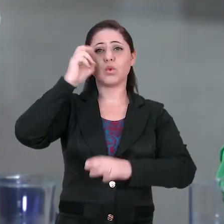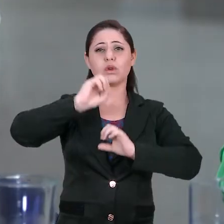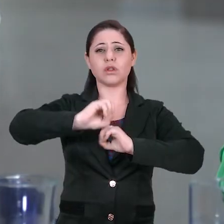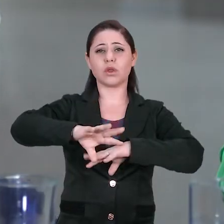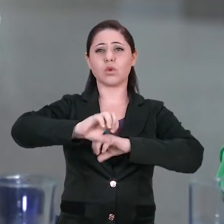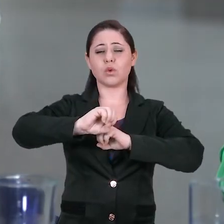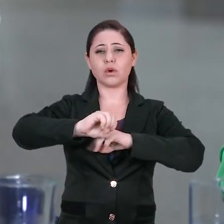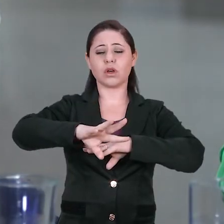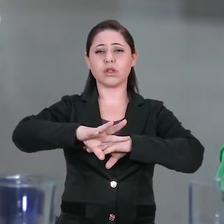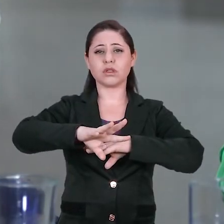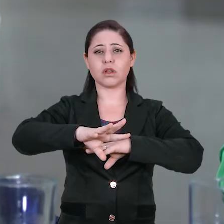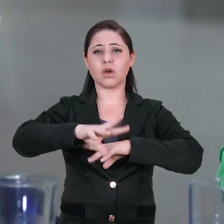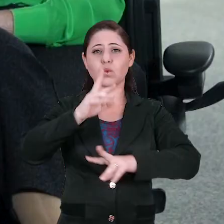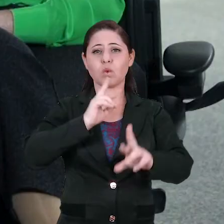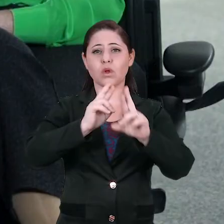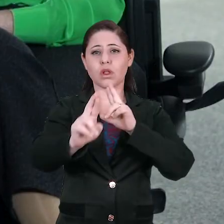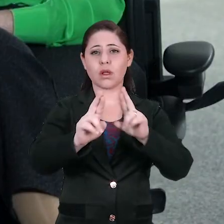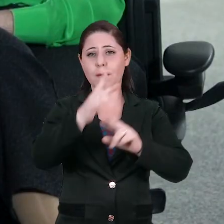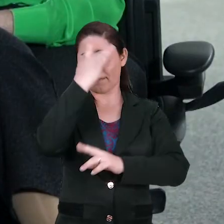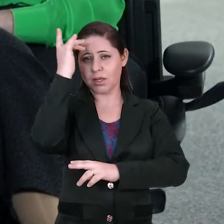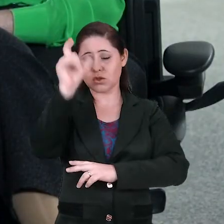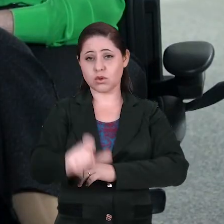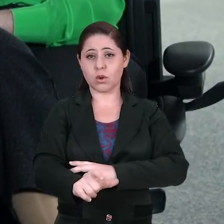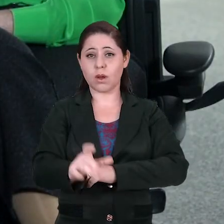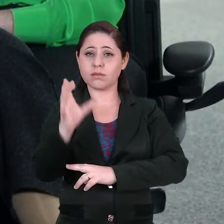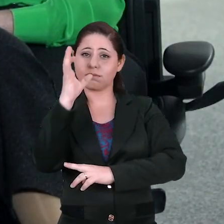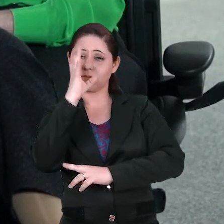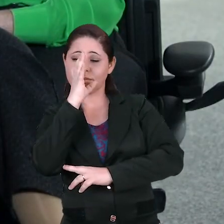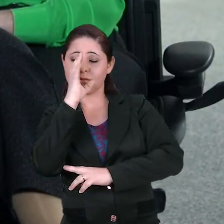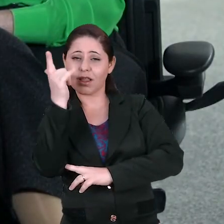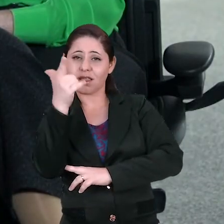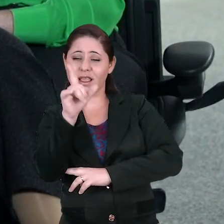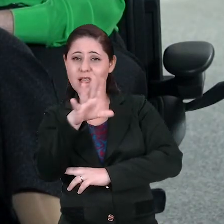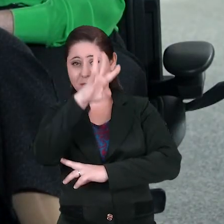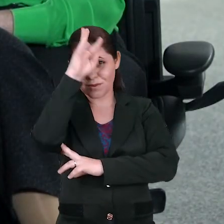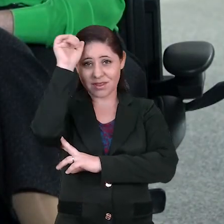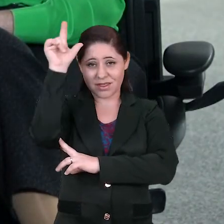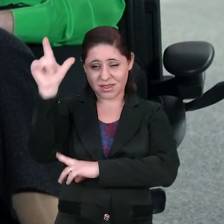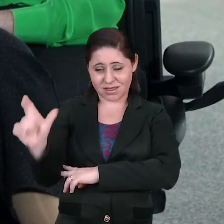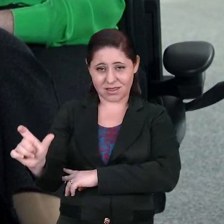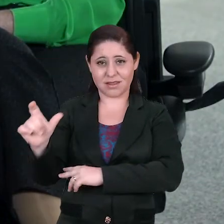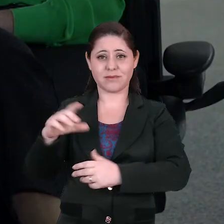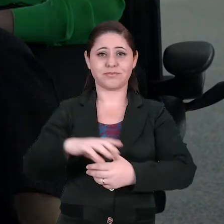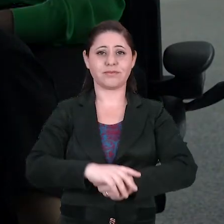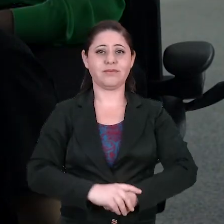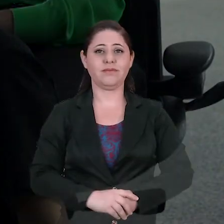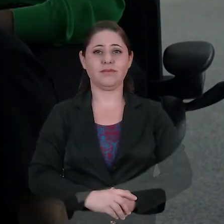educação, no trato com as pessoas. Obrigado pela sua atenção. Até uma próxima Personalidades.